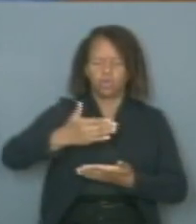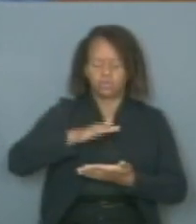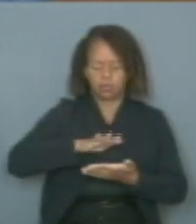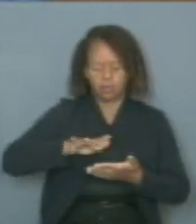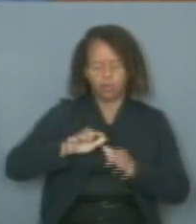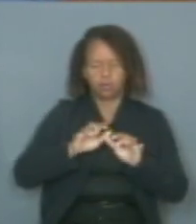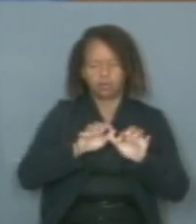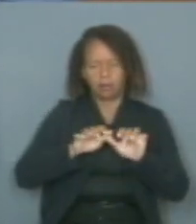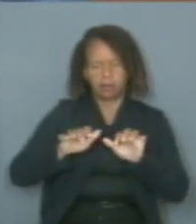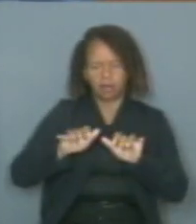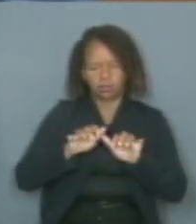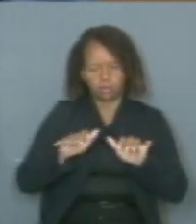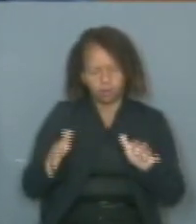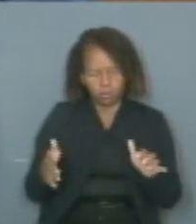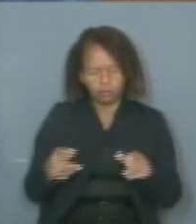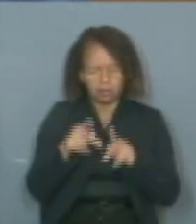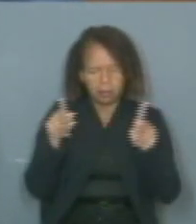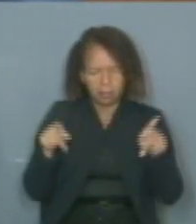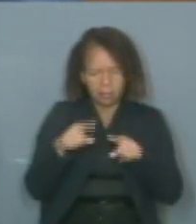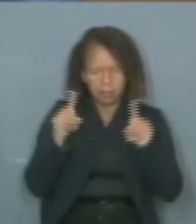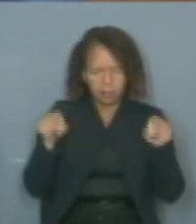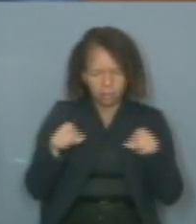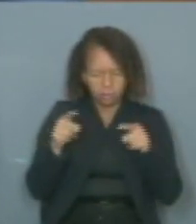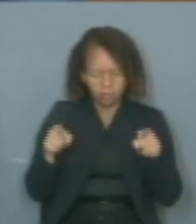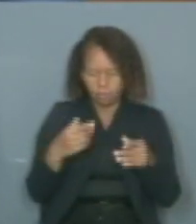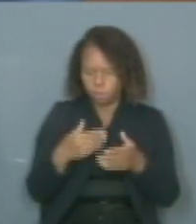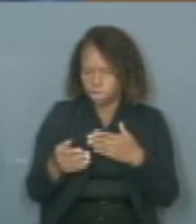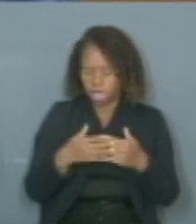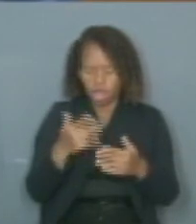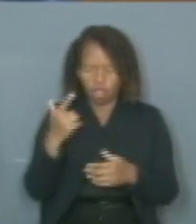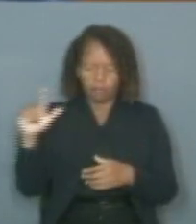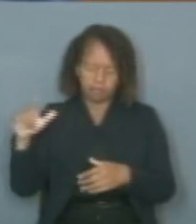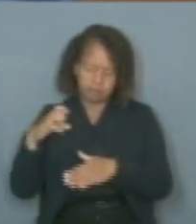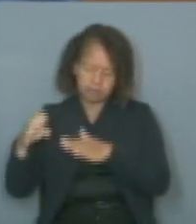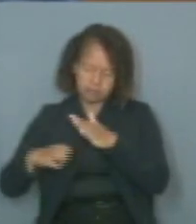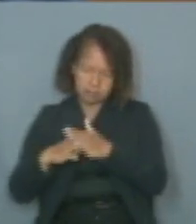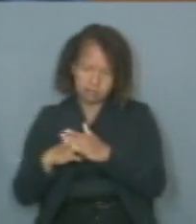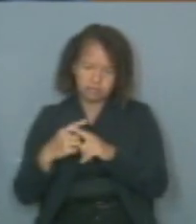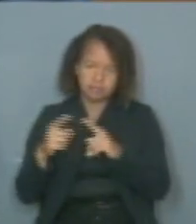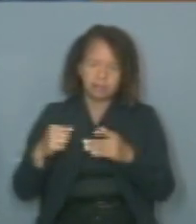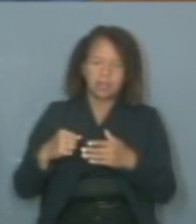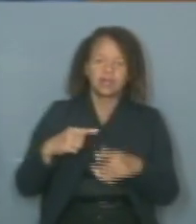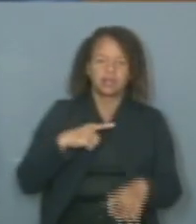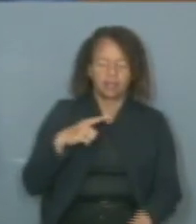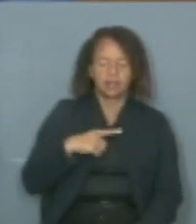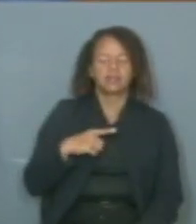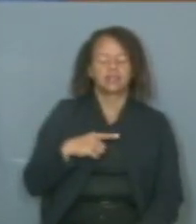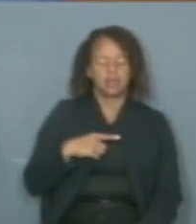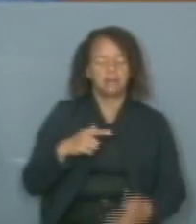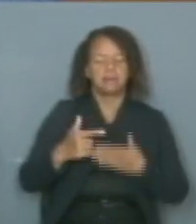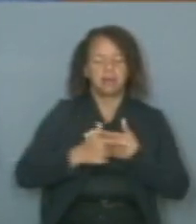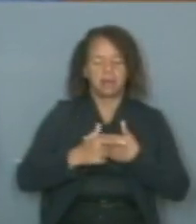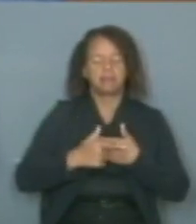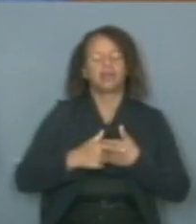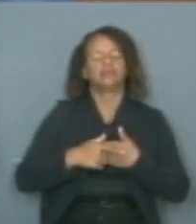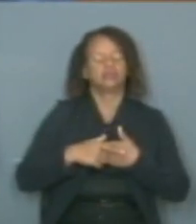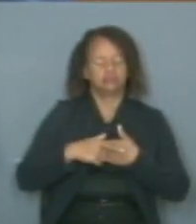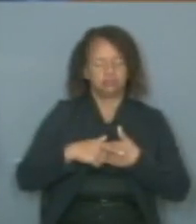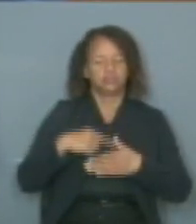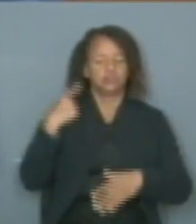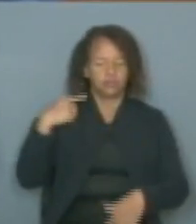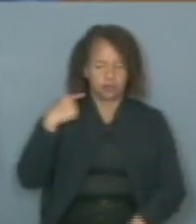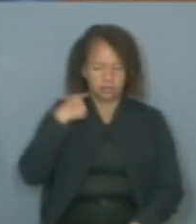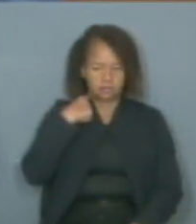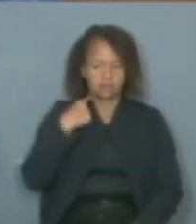computador, mesmo que ele não esteja em uma firma ou em qualquer outro órgão que possa estar exercendo ali seu papel de advogado,